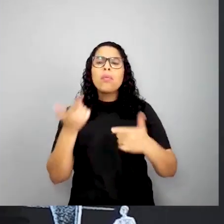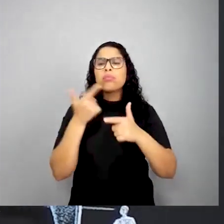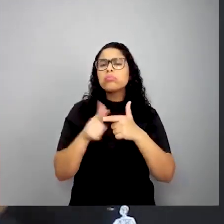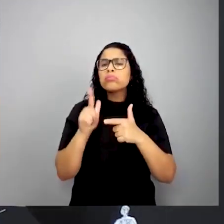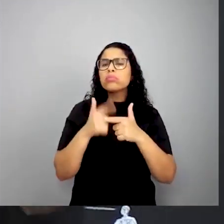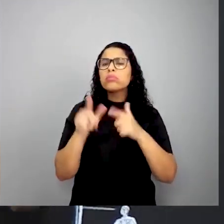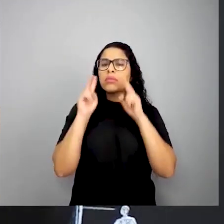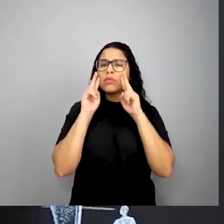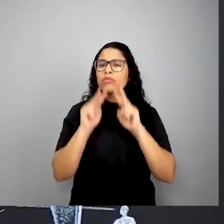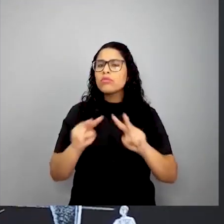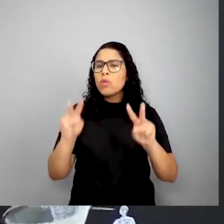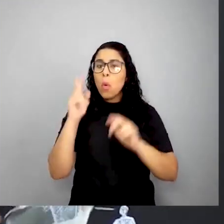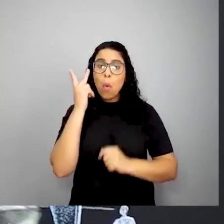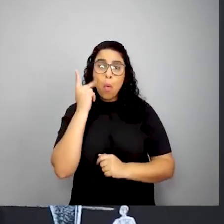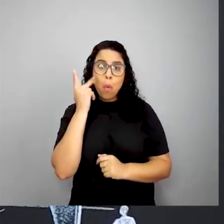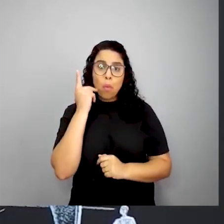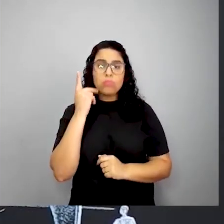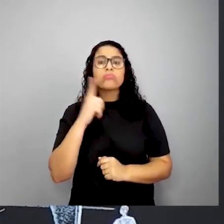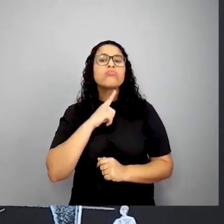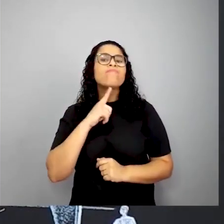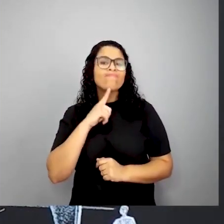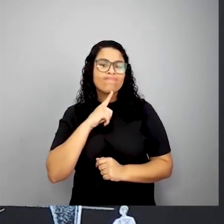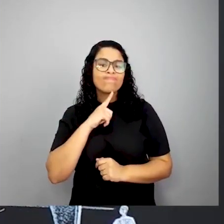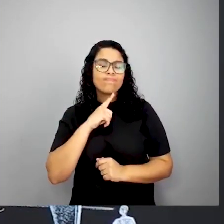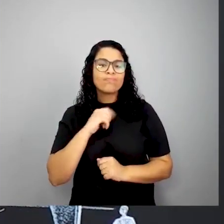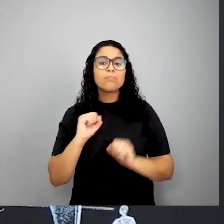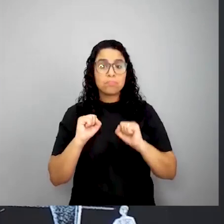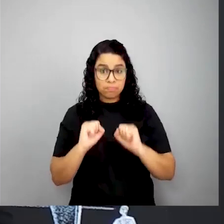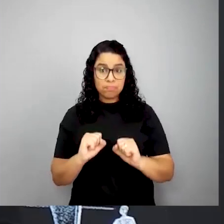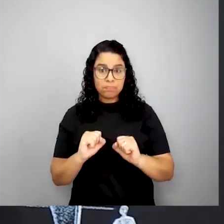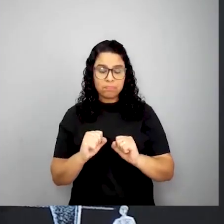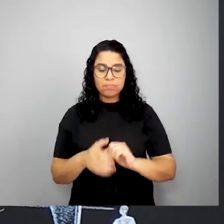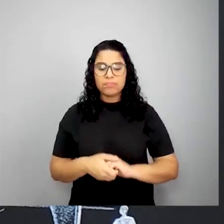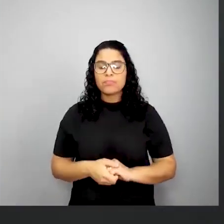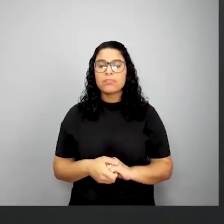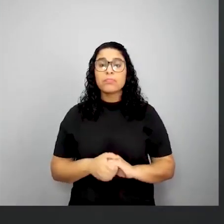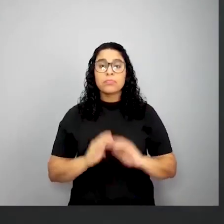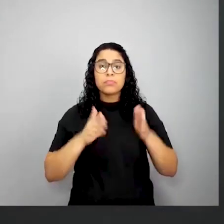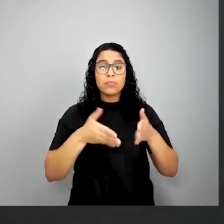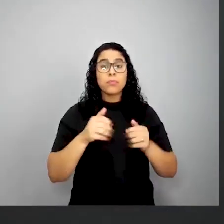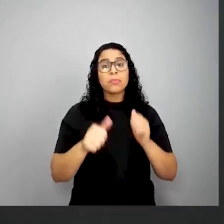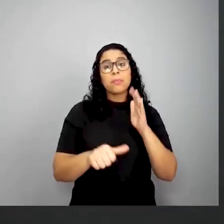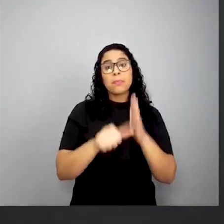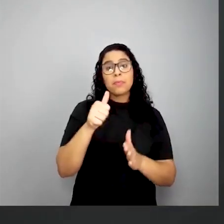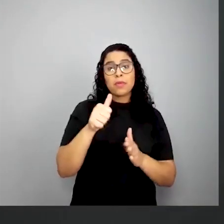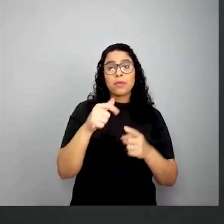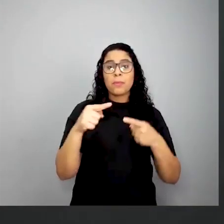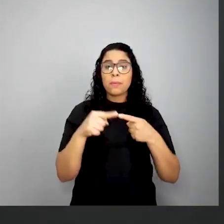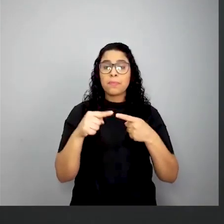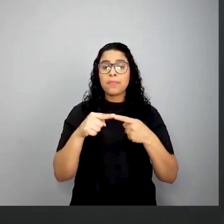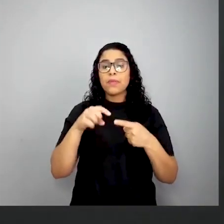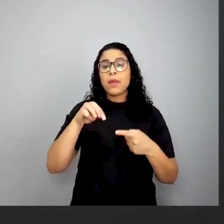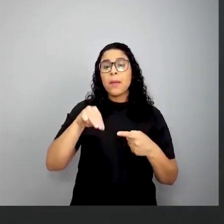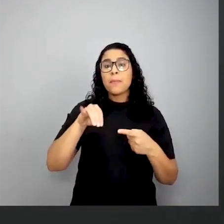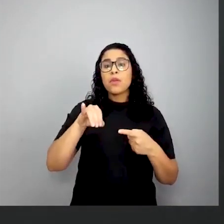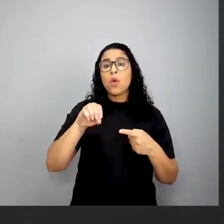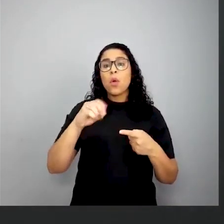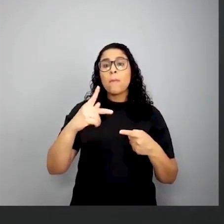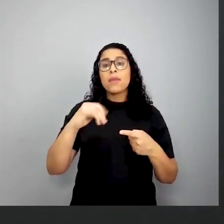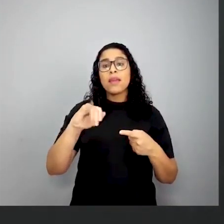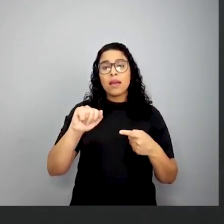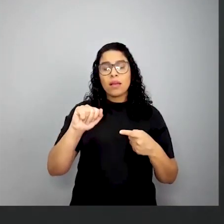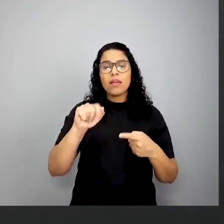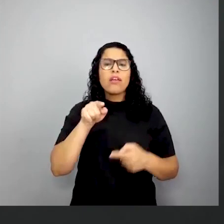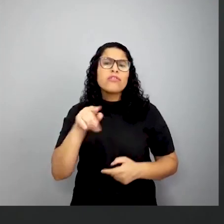de visão são os mais comuns que a gente pode ter? Vamos dar uma ênfase primeiro na miopia. Você conhece alguém que tem miopia